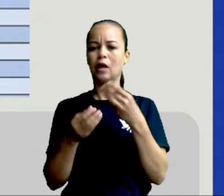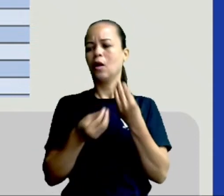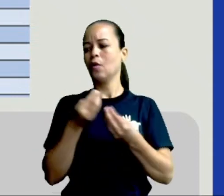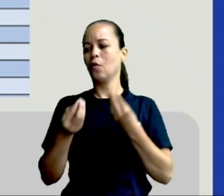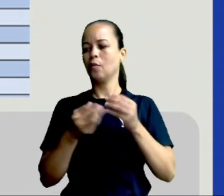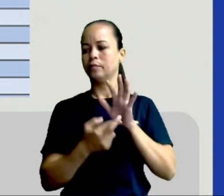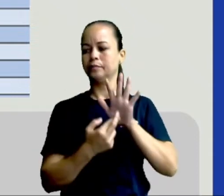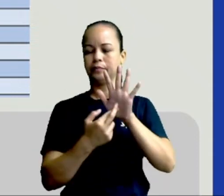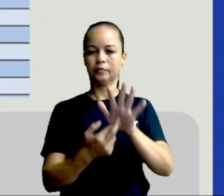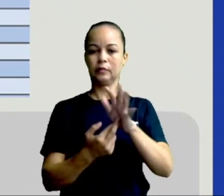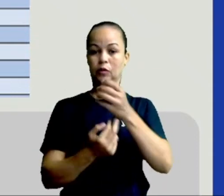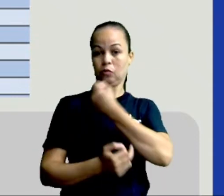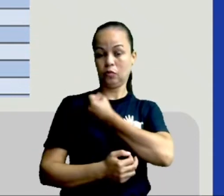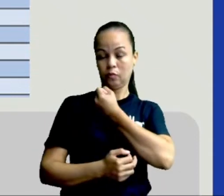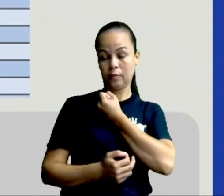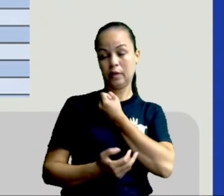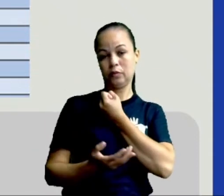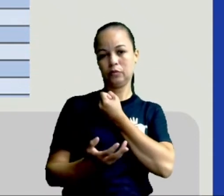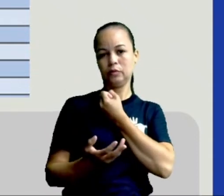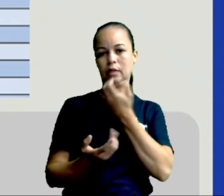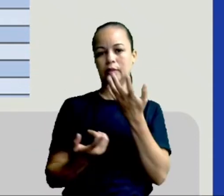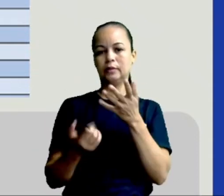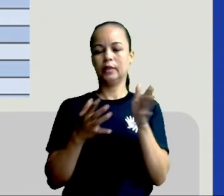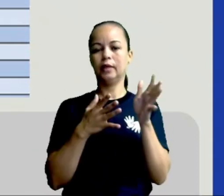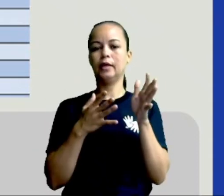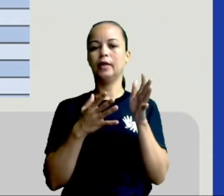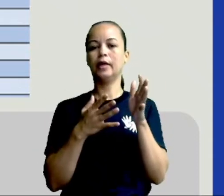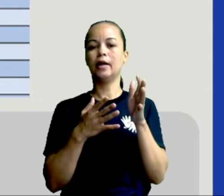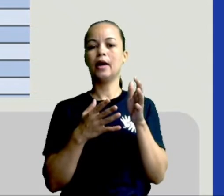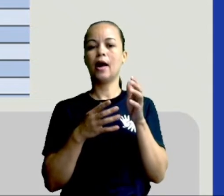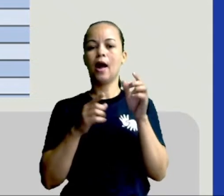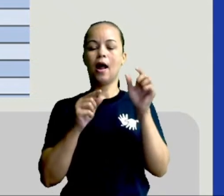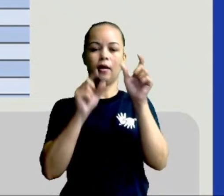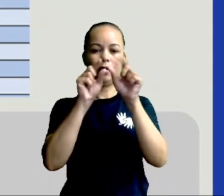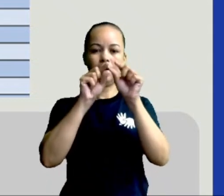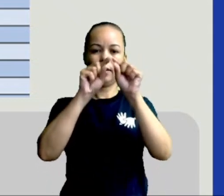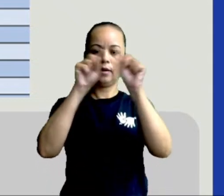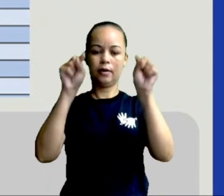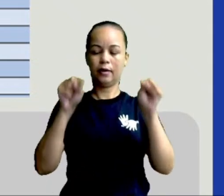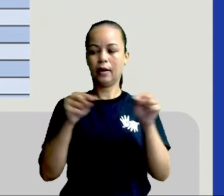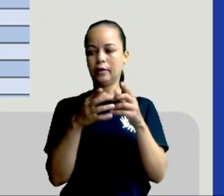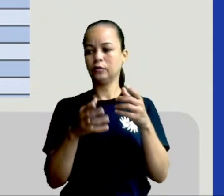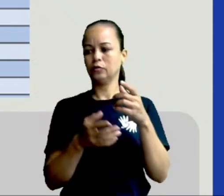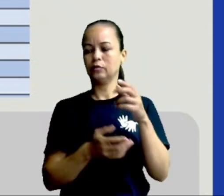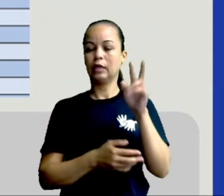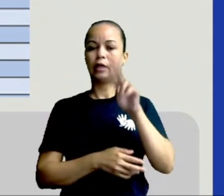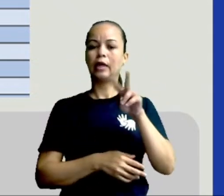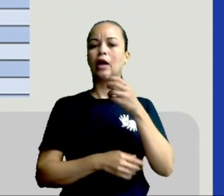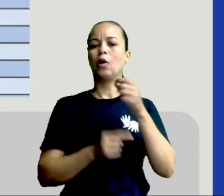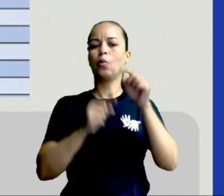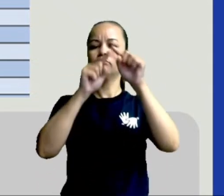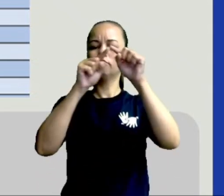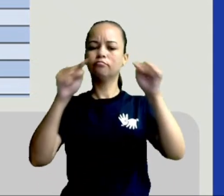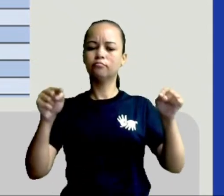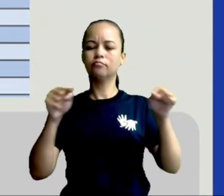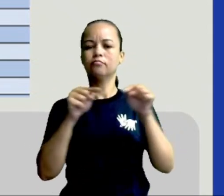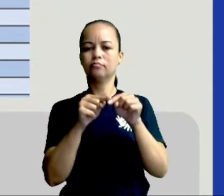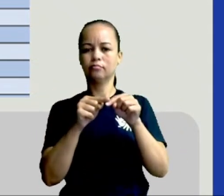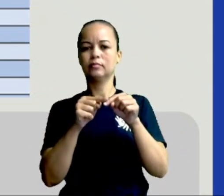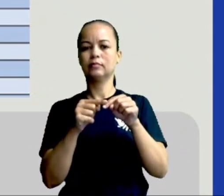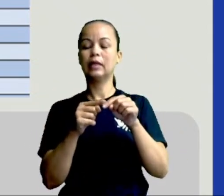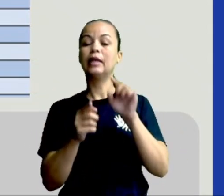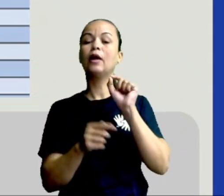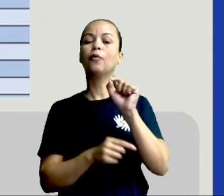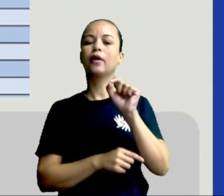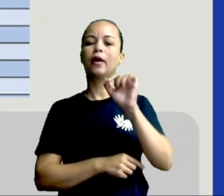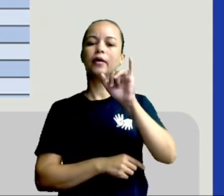representação? Número de lados, 3, é o triângulo. Lembra lá do triângulo que tem 3 lados? É um polígono regular. Por